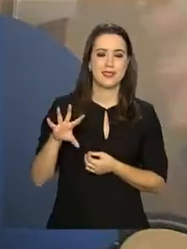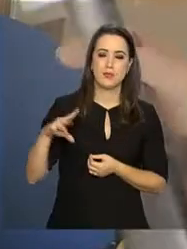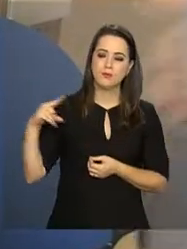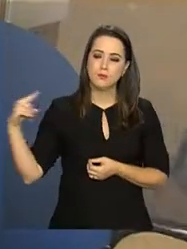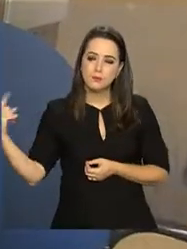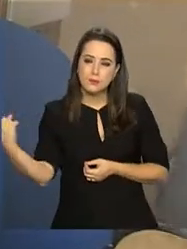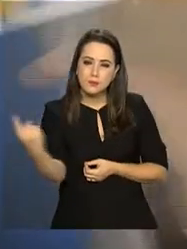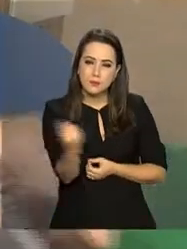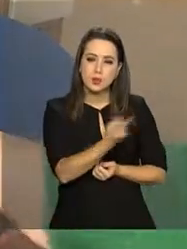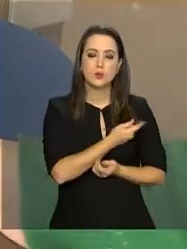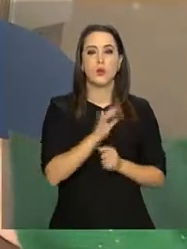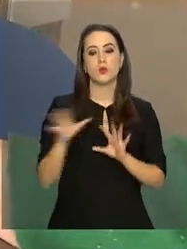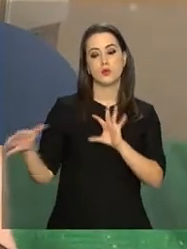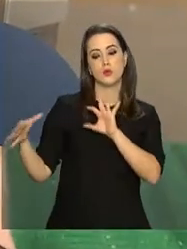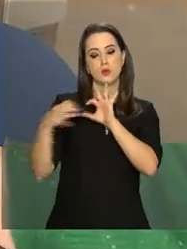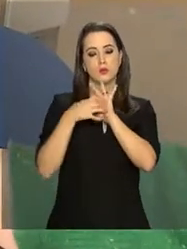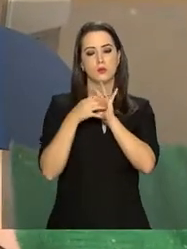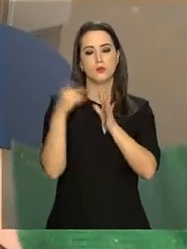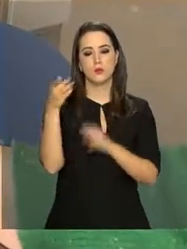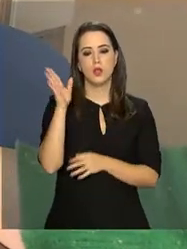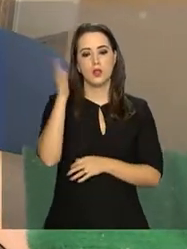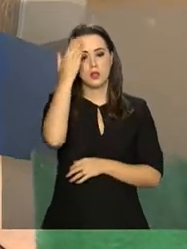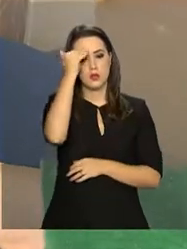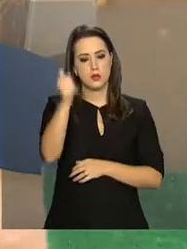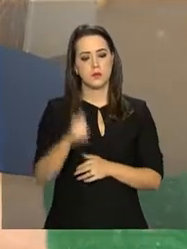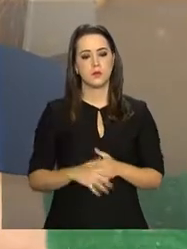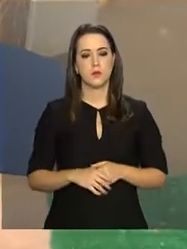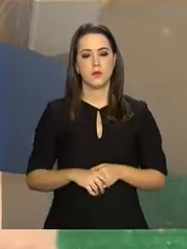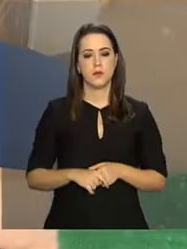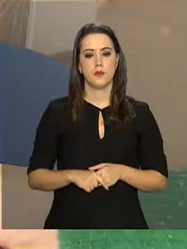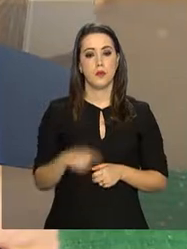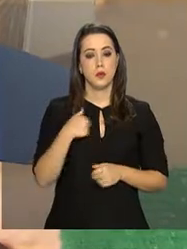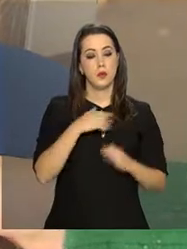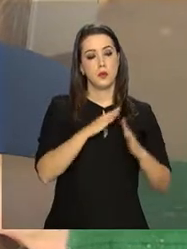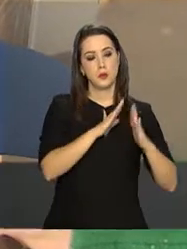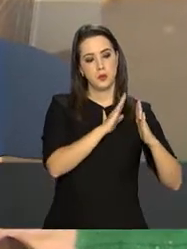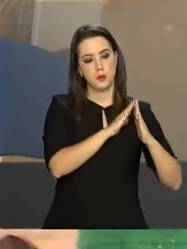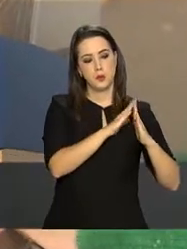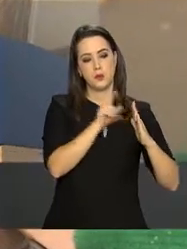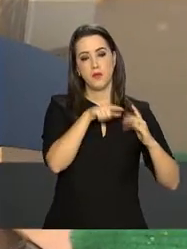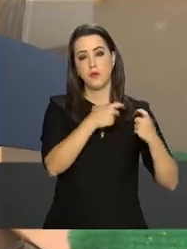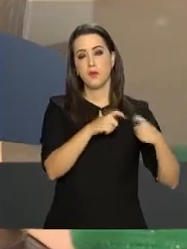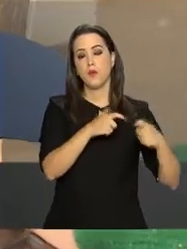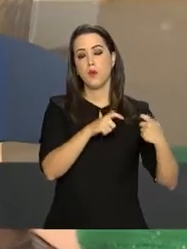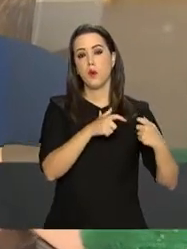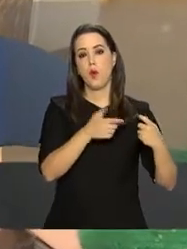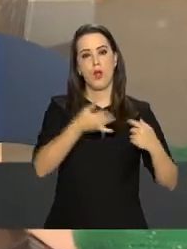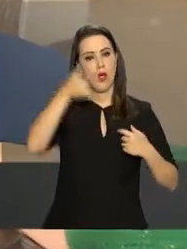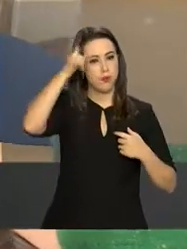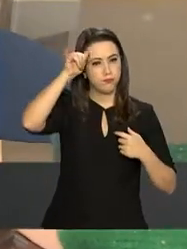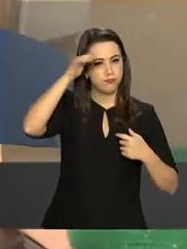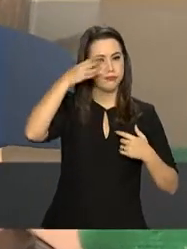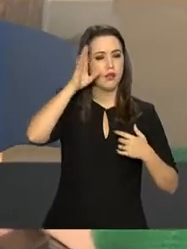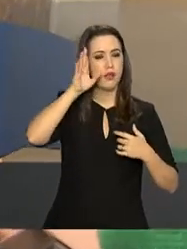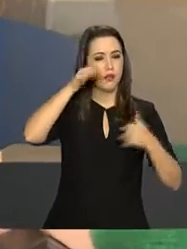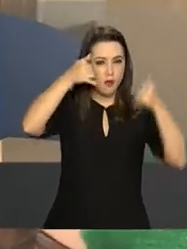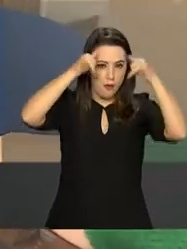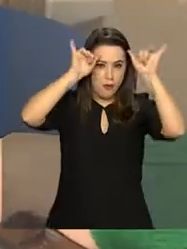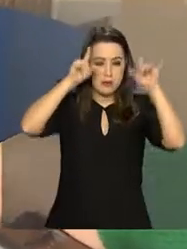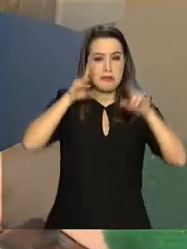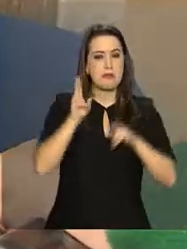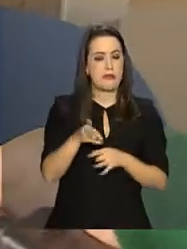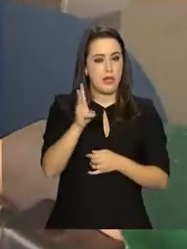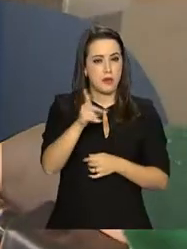unem lição que a aposentada ilza já aprendeu eu moro em chacra e aí ele sempre passa